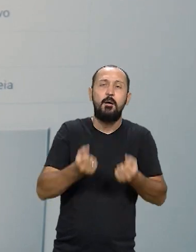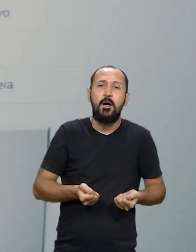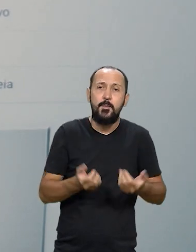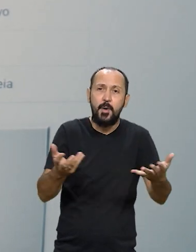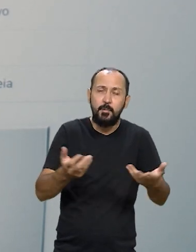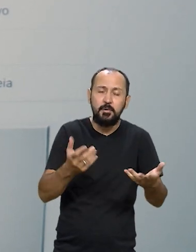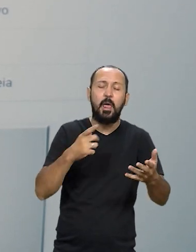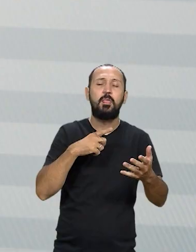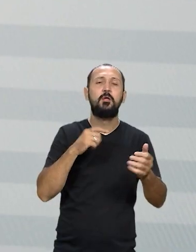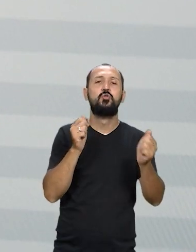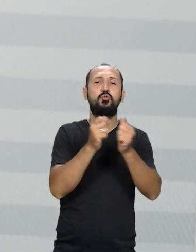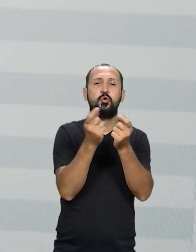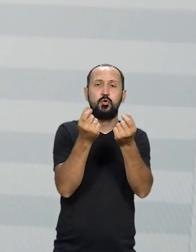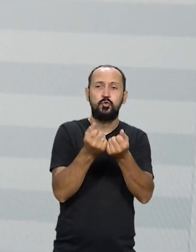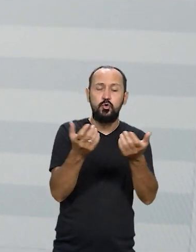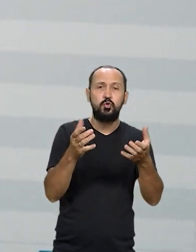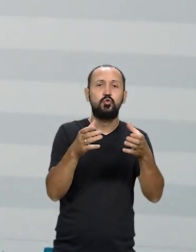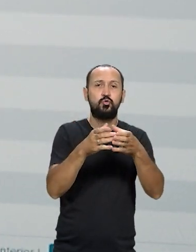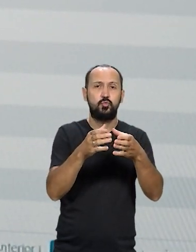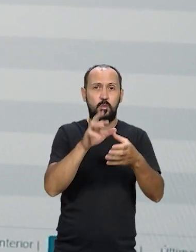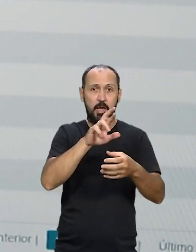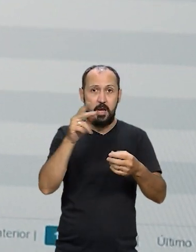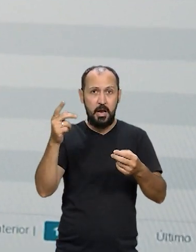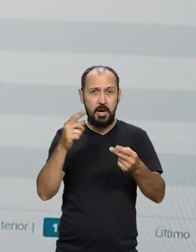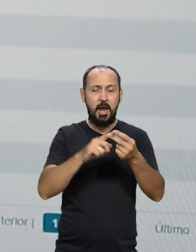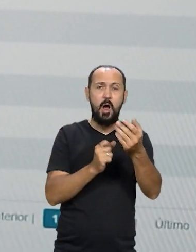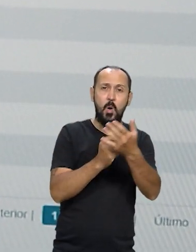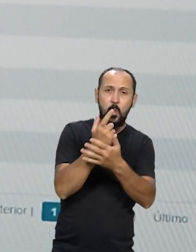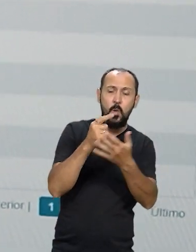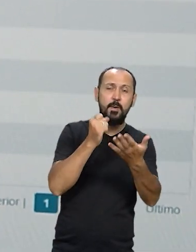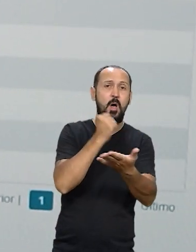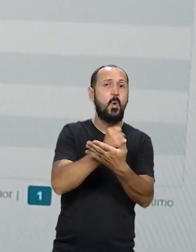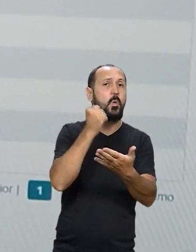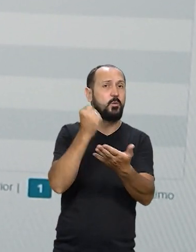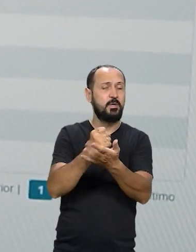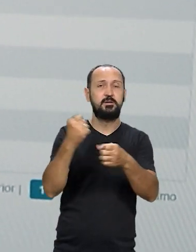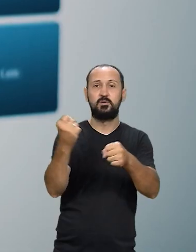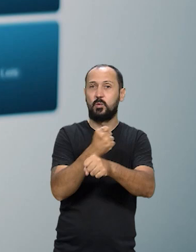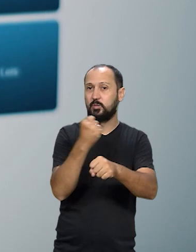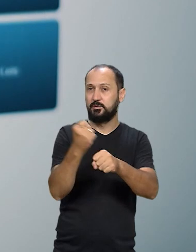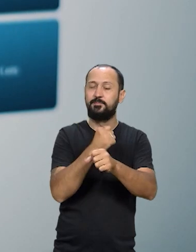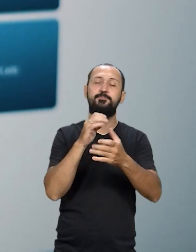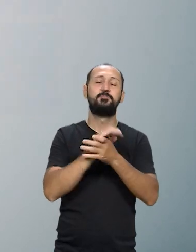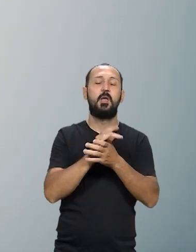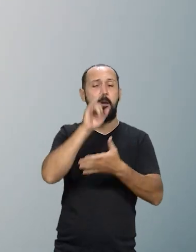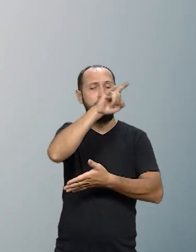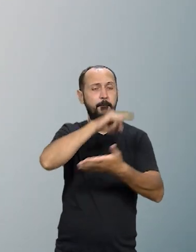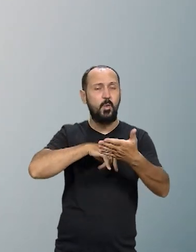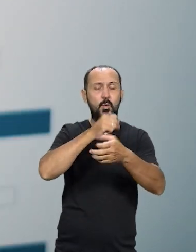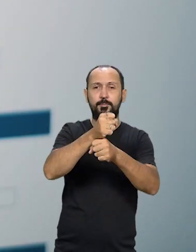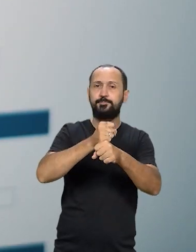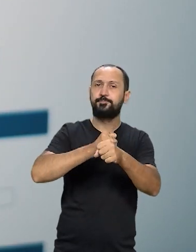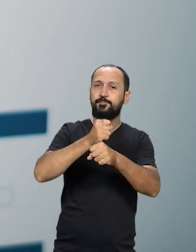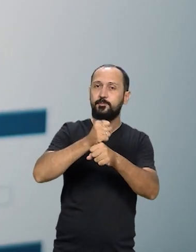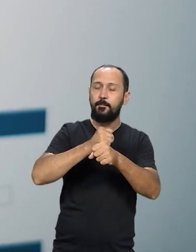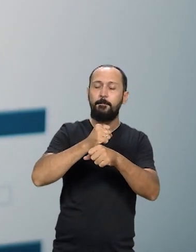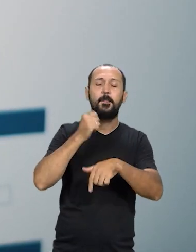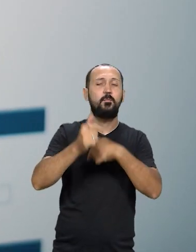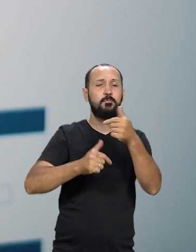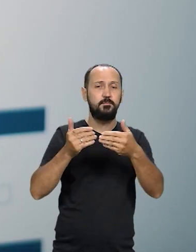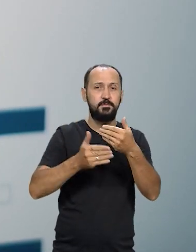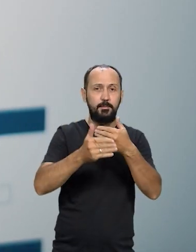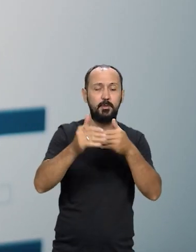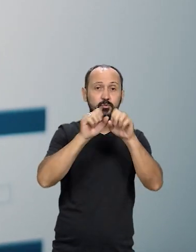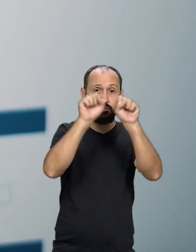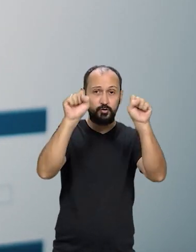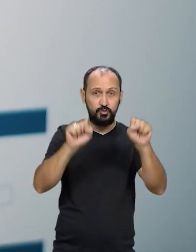despesas, incluindo gastos com pessoal, compras, contratos e obras, a prestação de contas anual, o pleno funcionamento